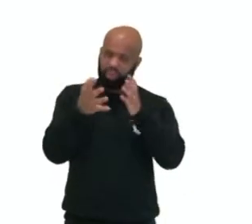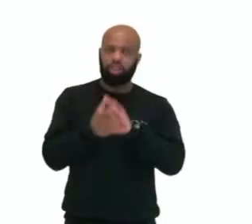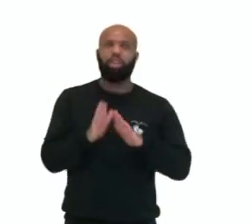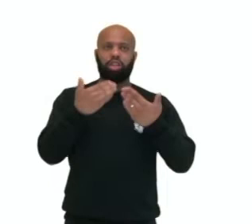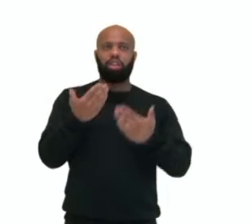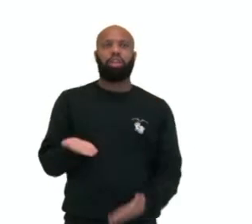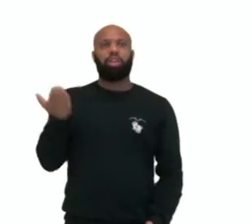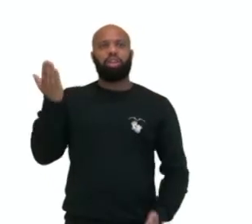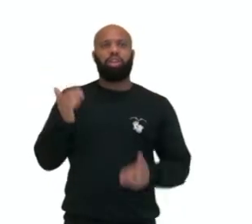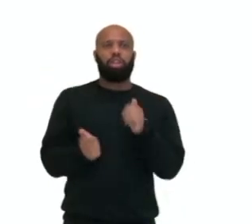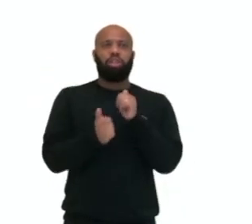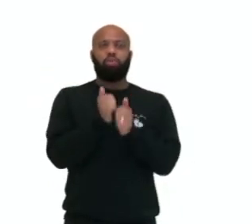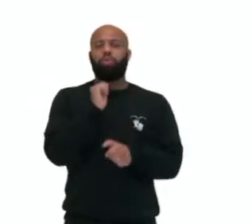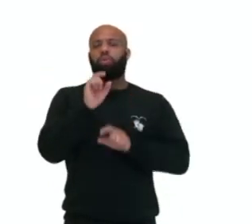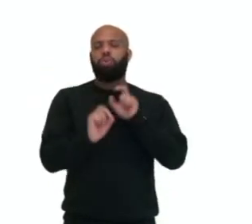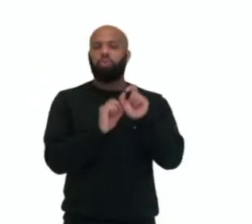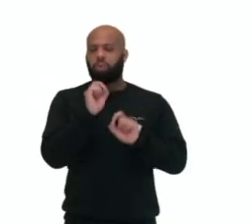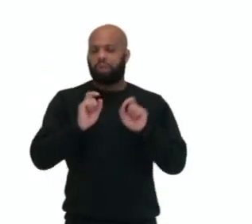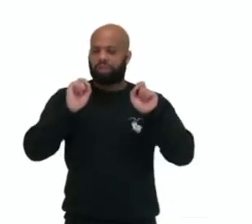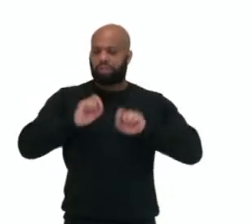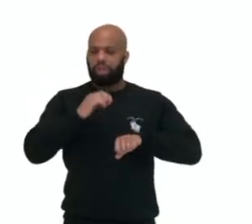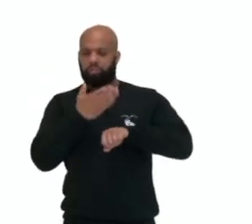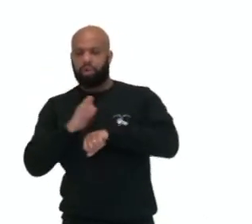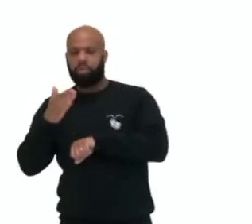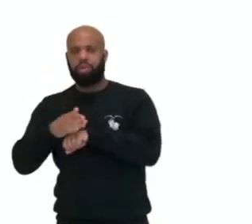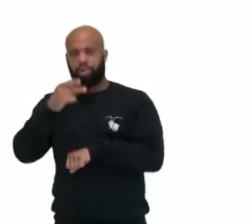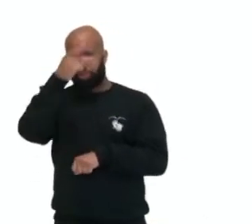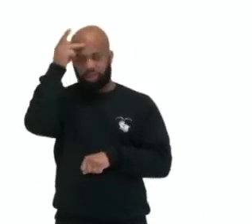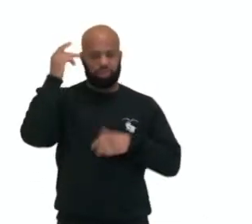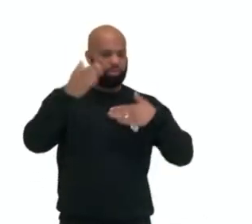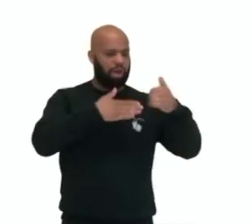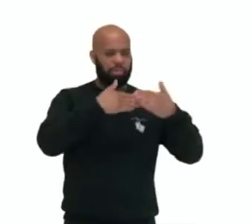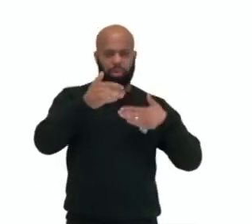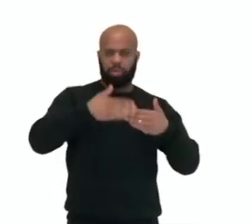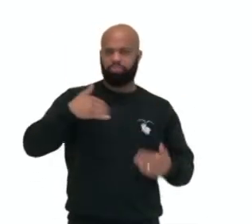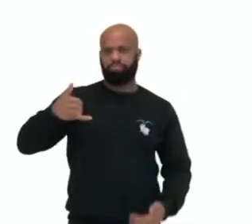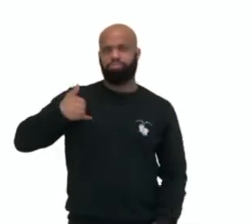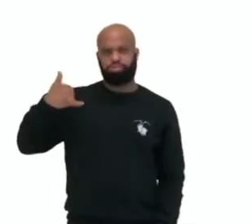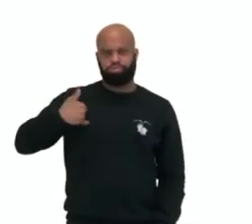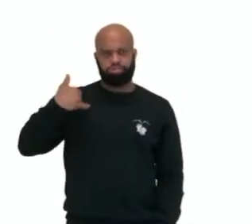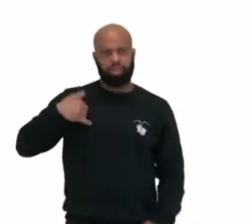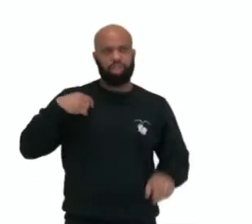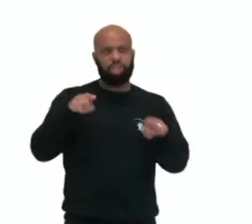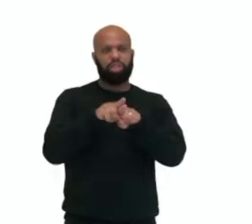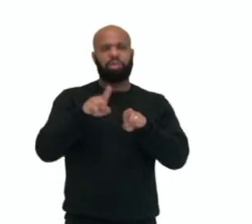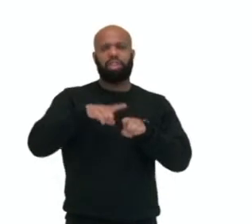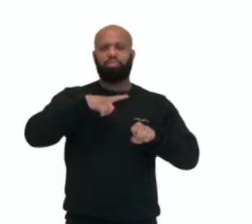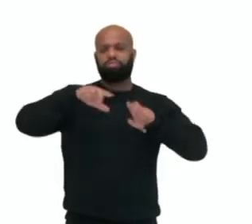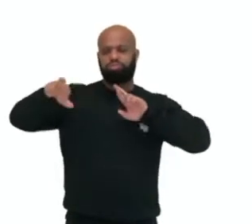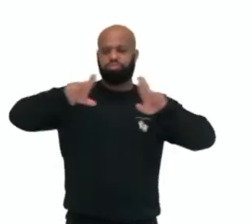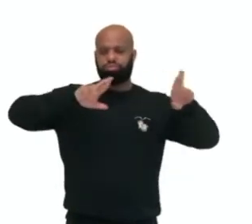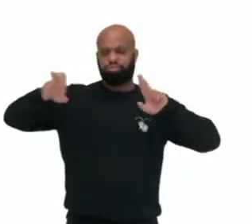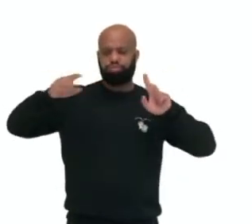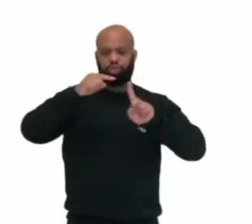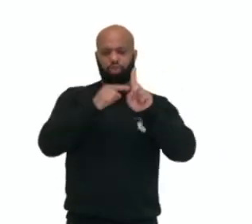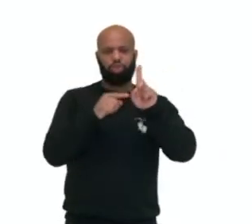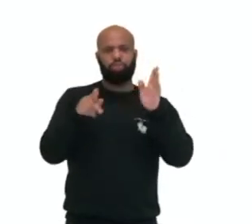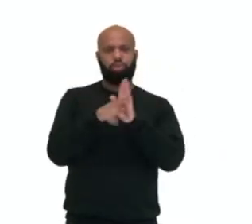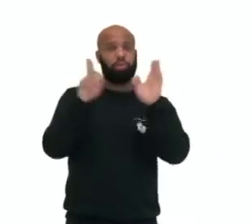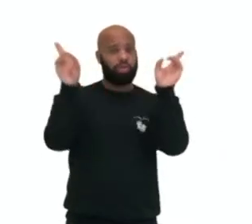bocha é uma atividade que pode ser praticada por pessoas de todas as idades e de diferentes tipos de